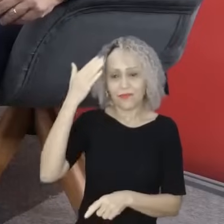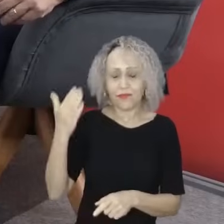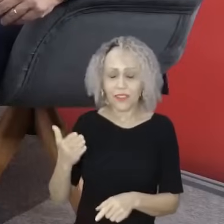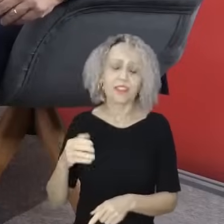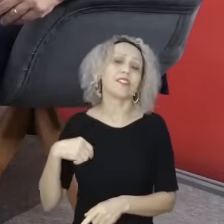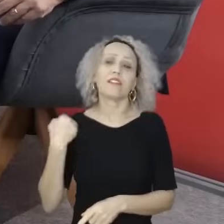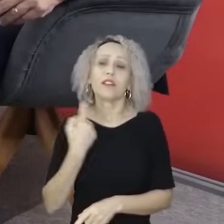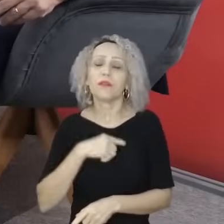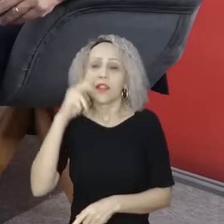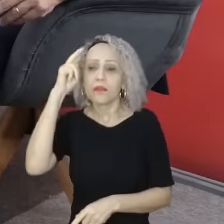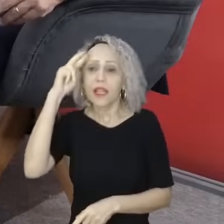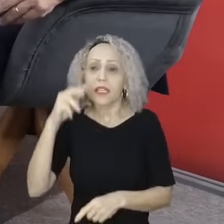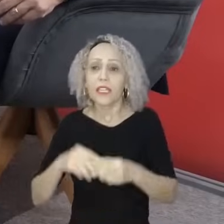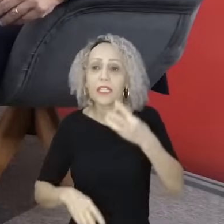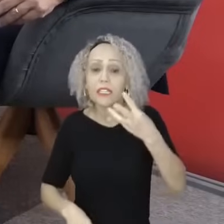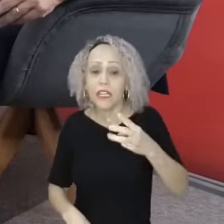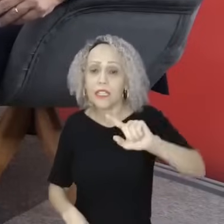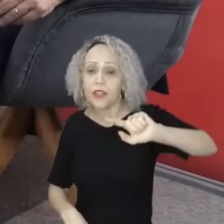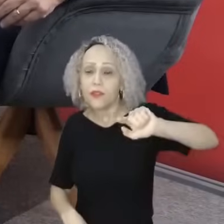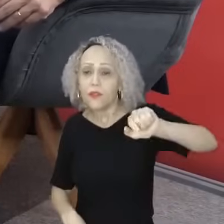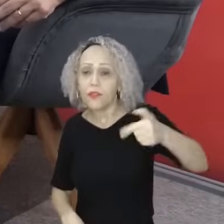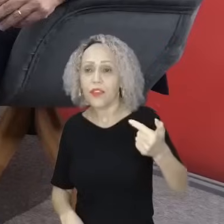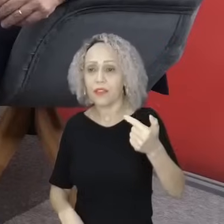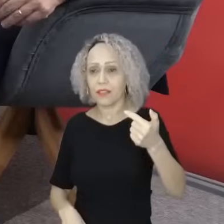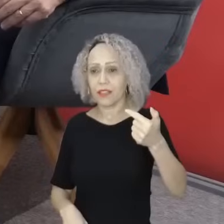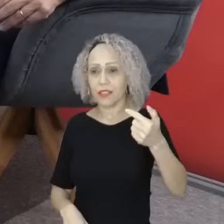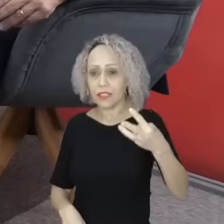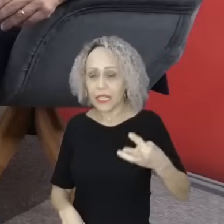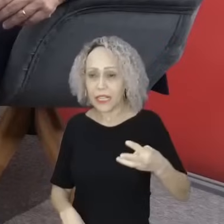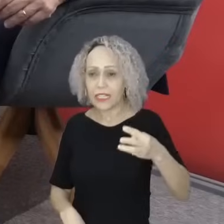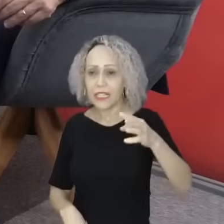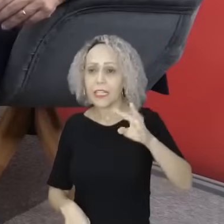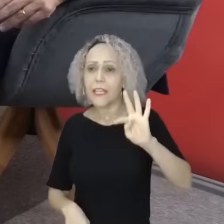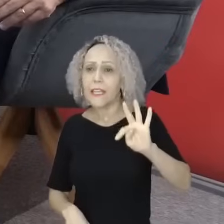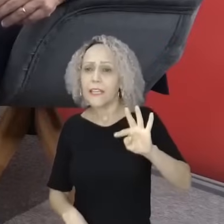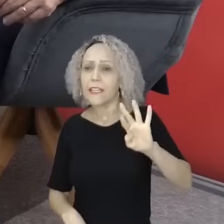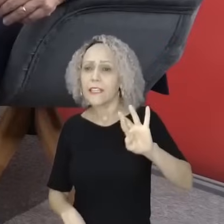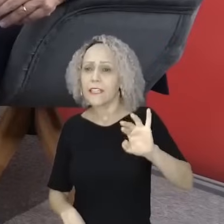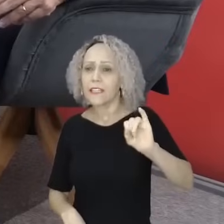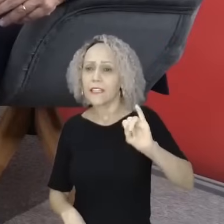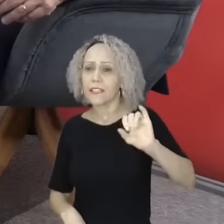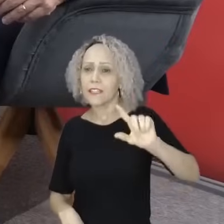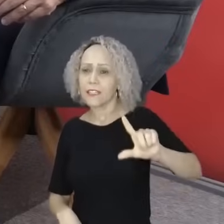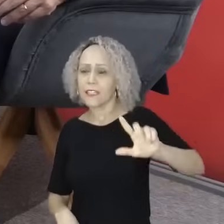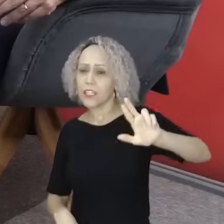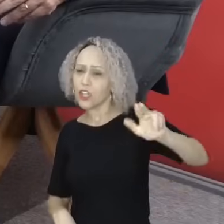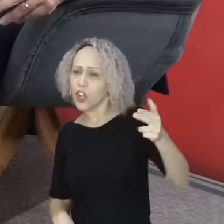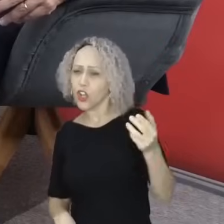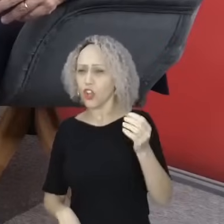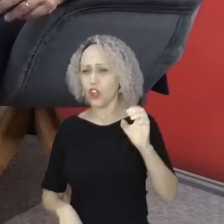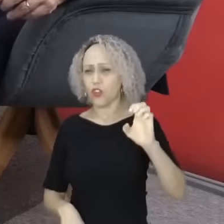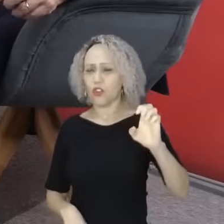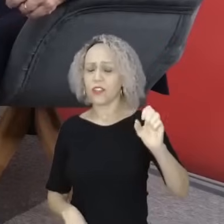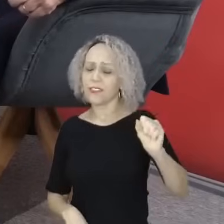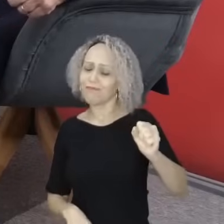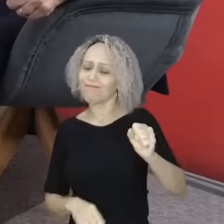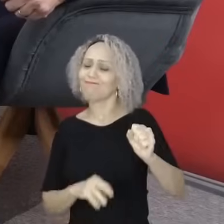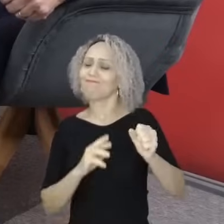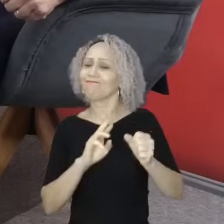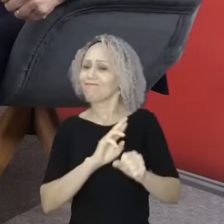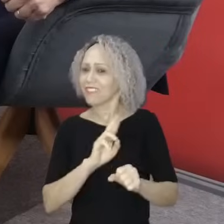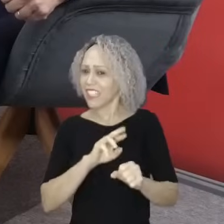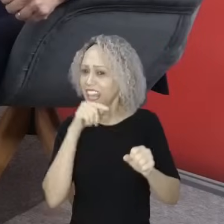13,3 trilhões de reais vão ser empregados em 88 programas. Essa é a meta do governo Lula. E a principal parte